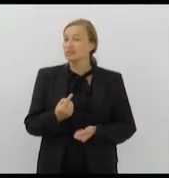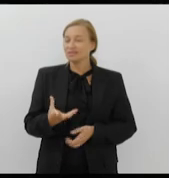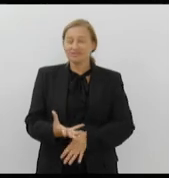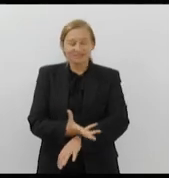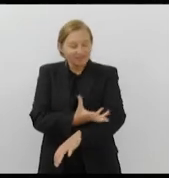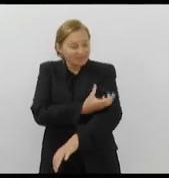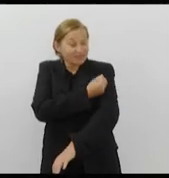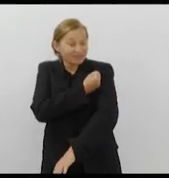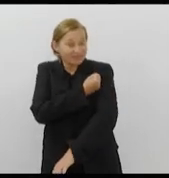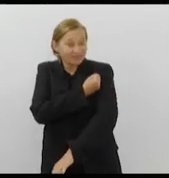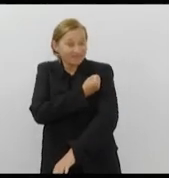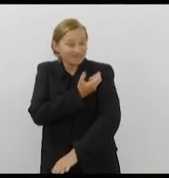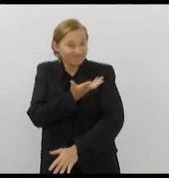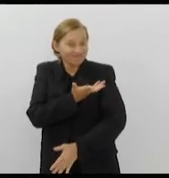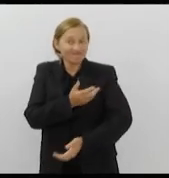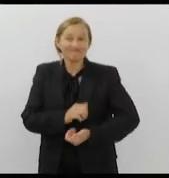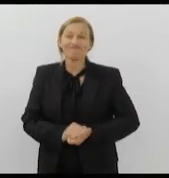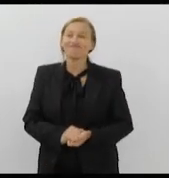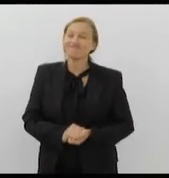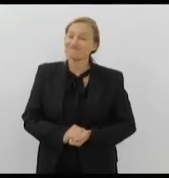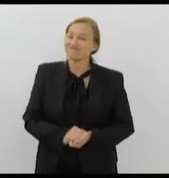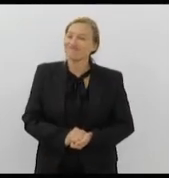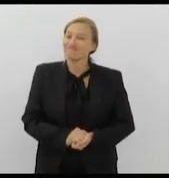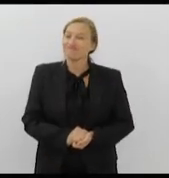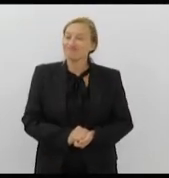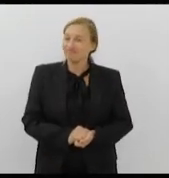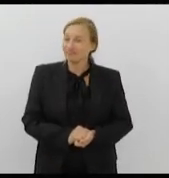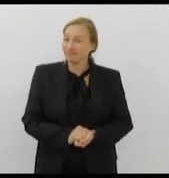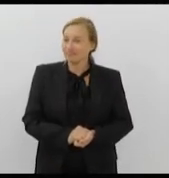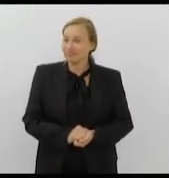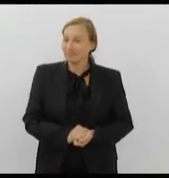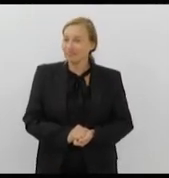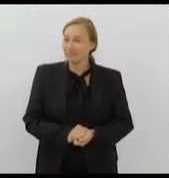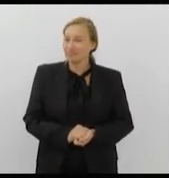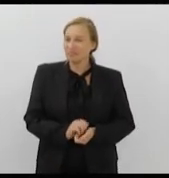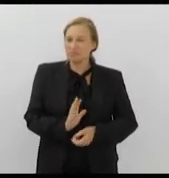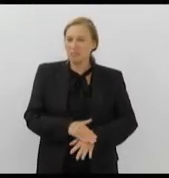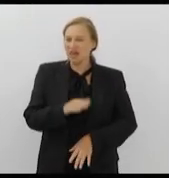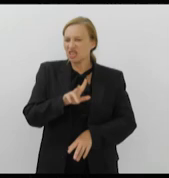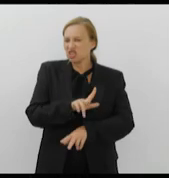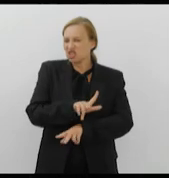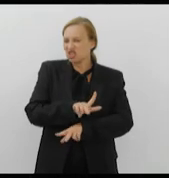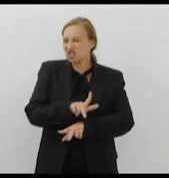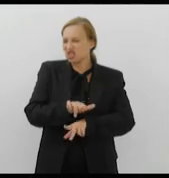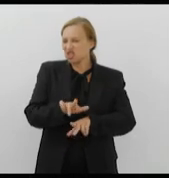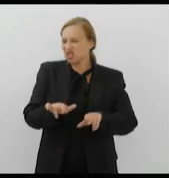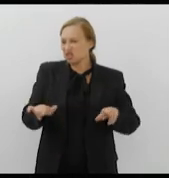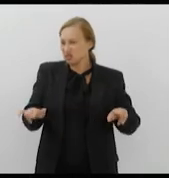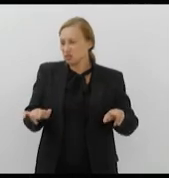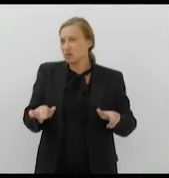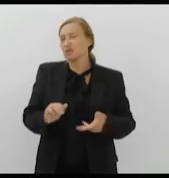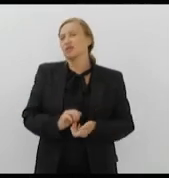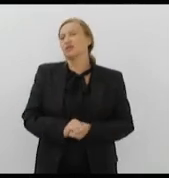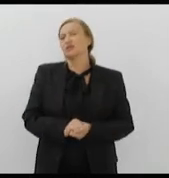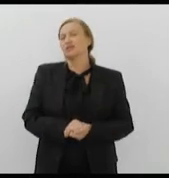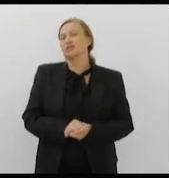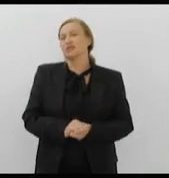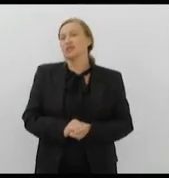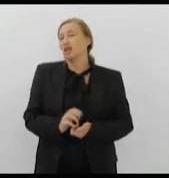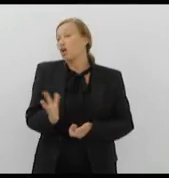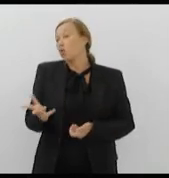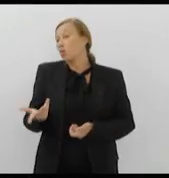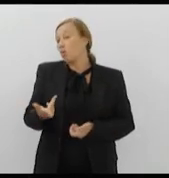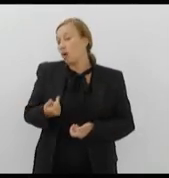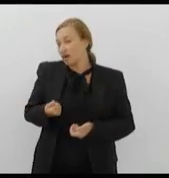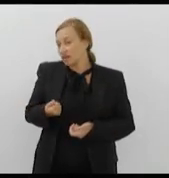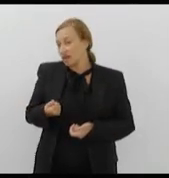emocionou sobremaneira, né? Pelos seus mais diversos aspectos, da qualidade